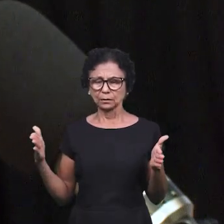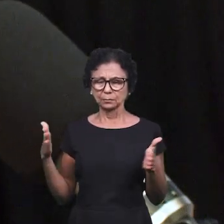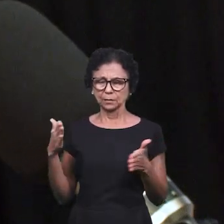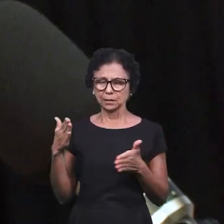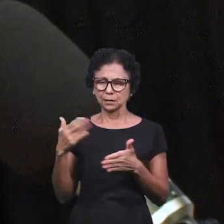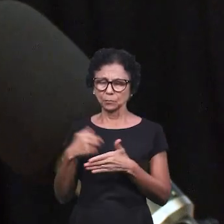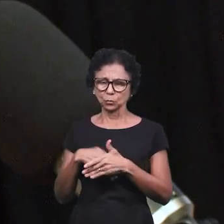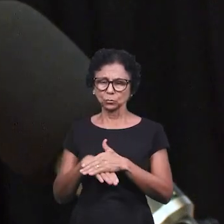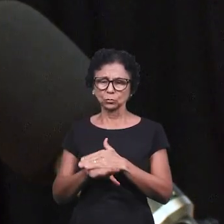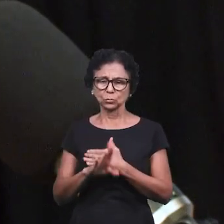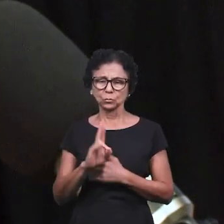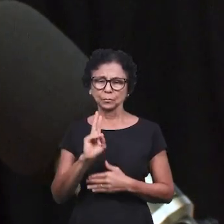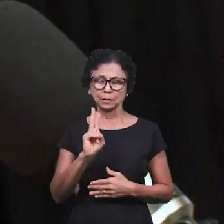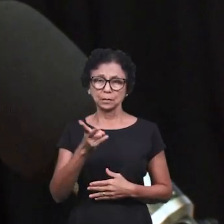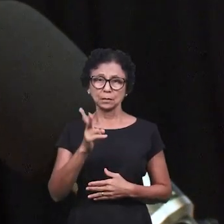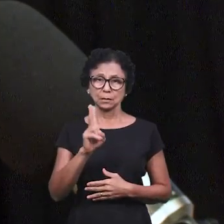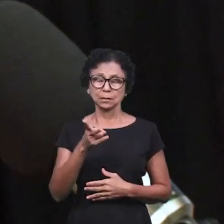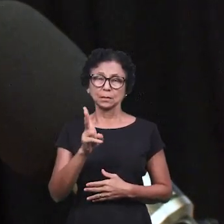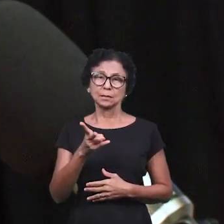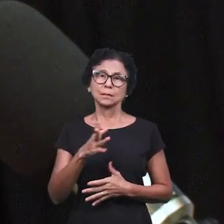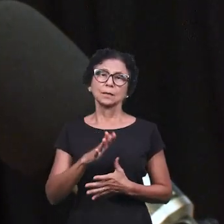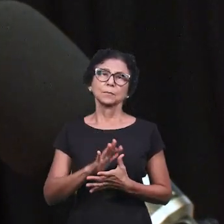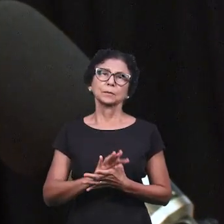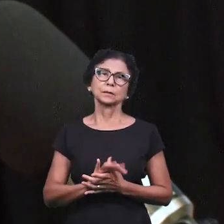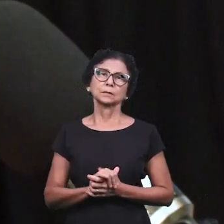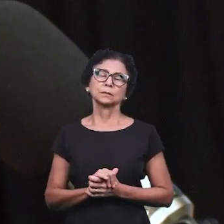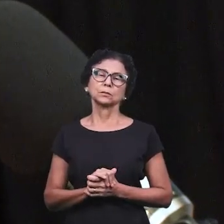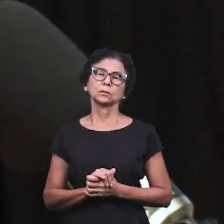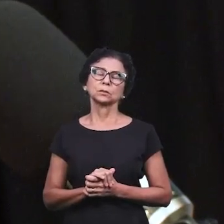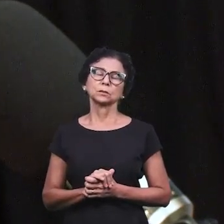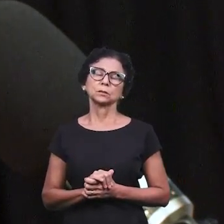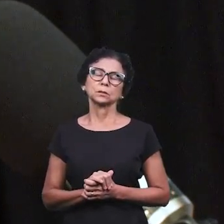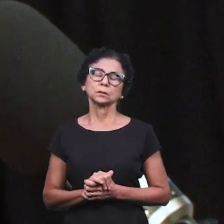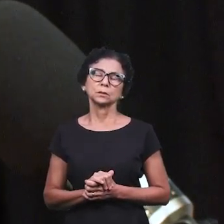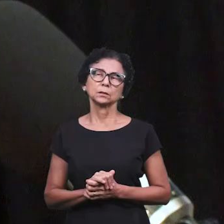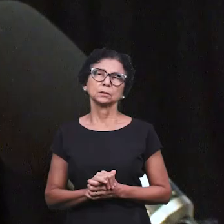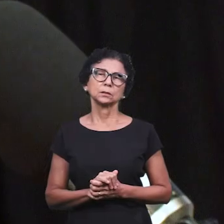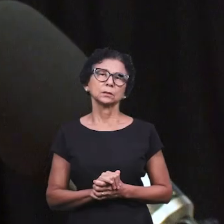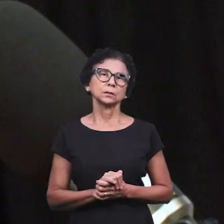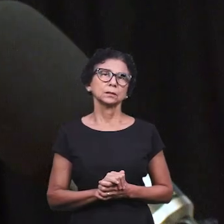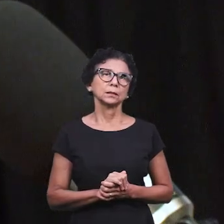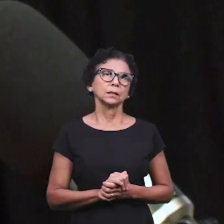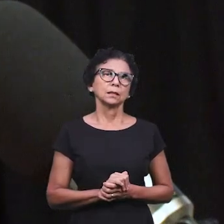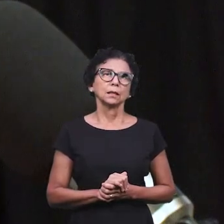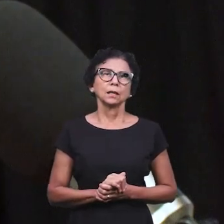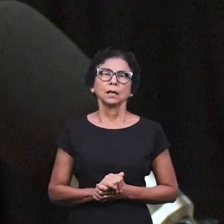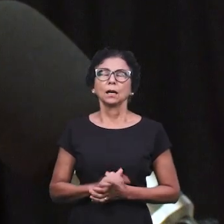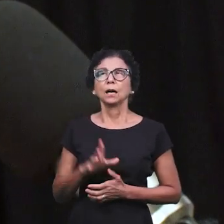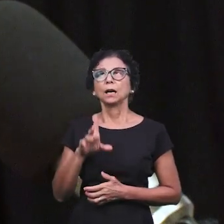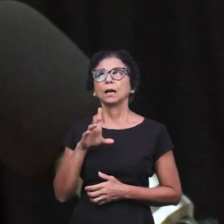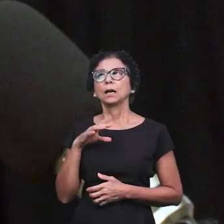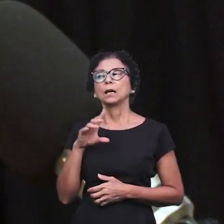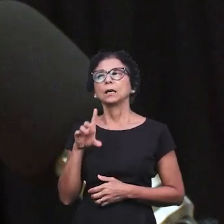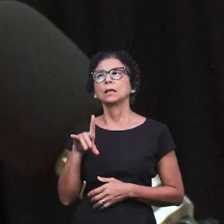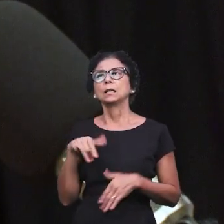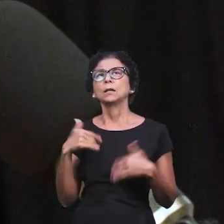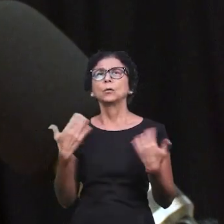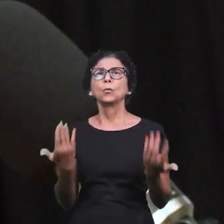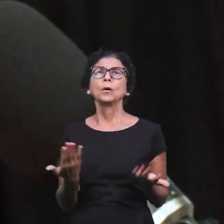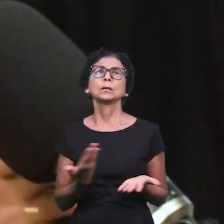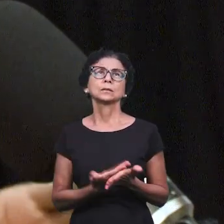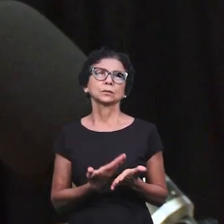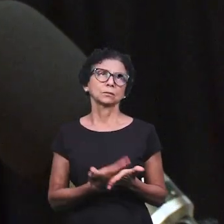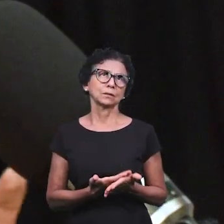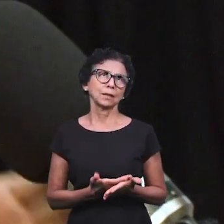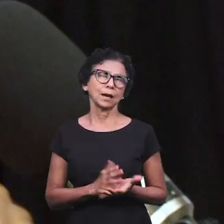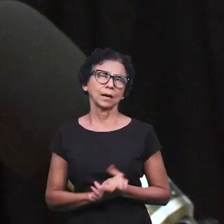você ter constância, construir o hábito de estudar. Quando o hábito, né? Ele é construído, você não fica já assim,